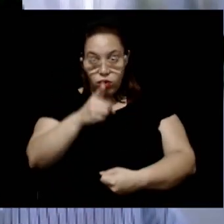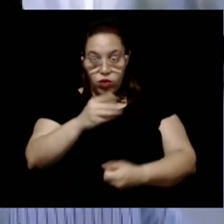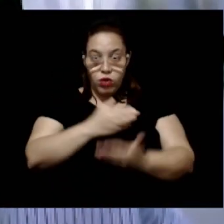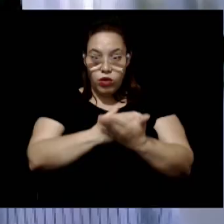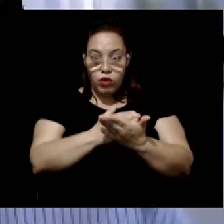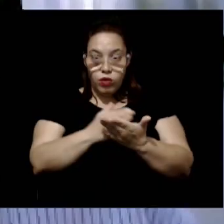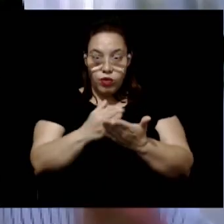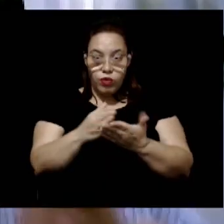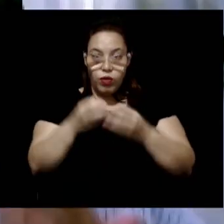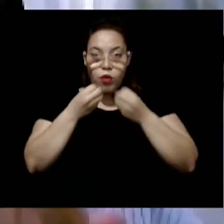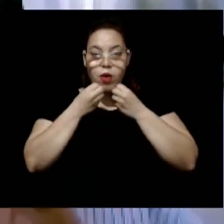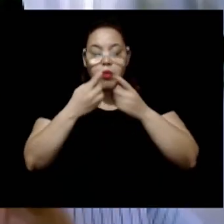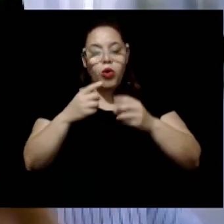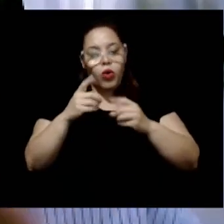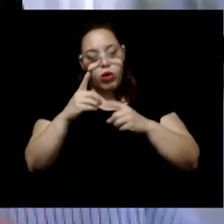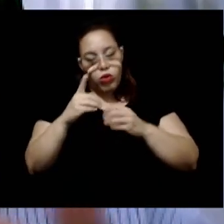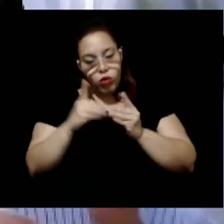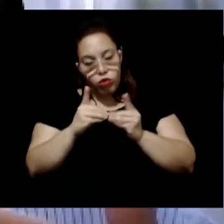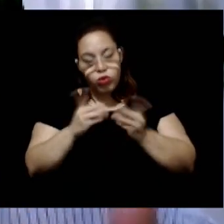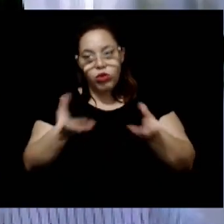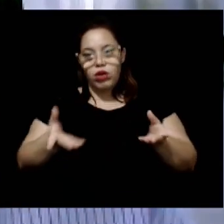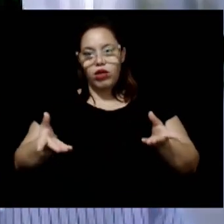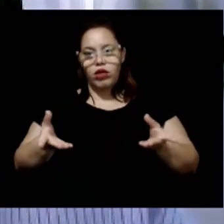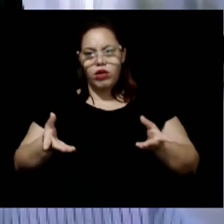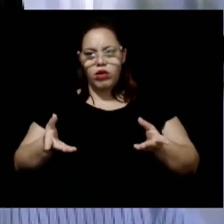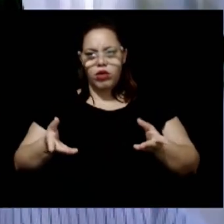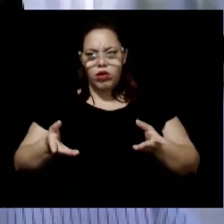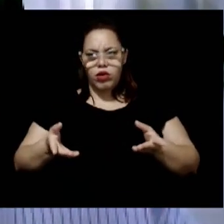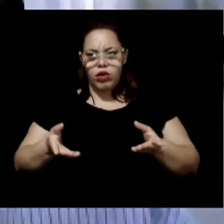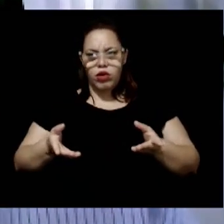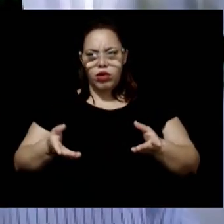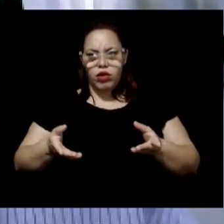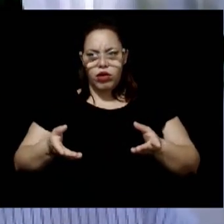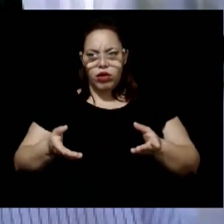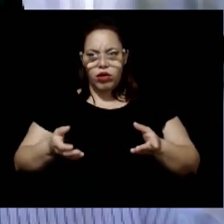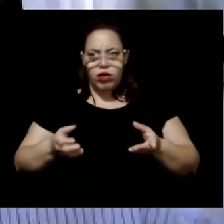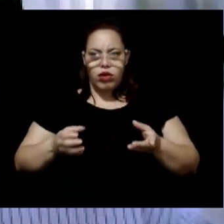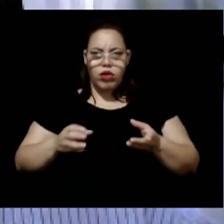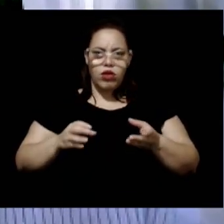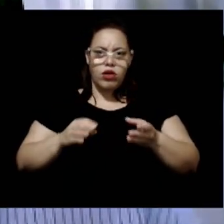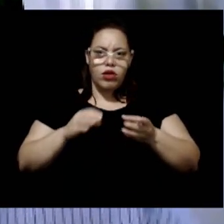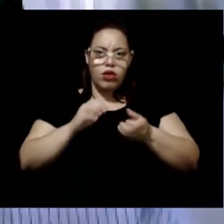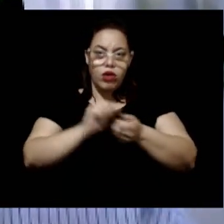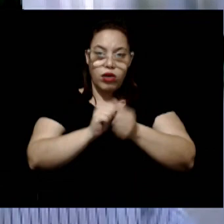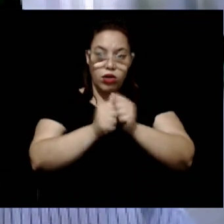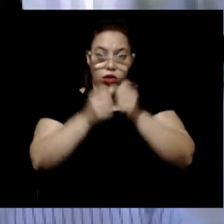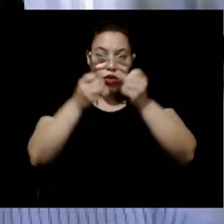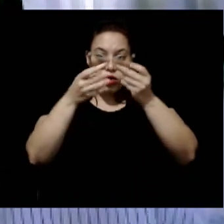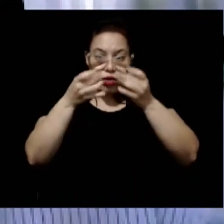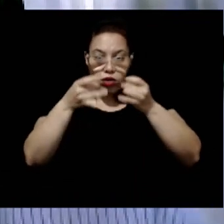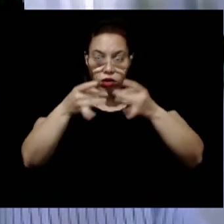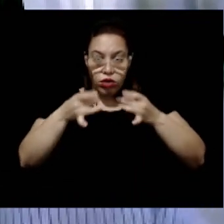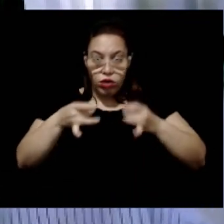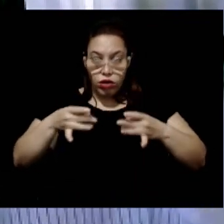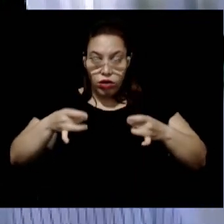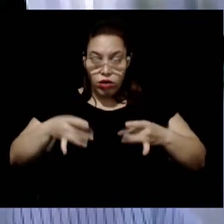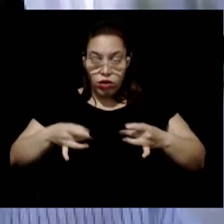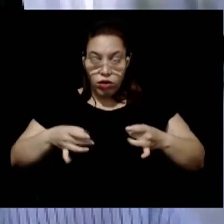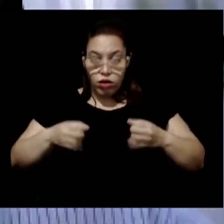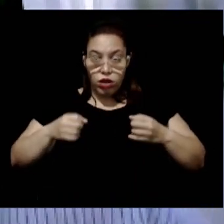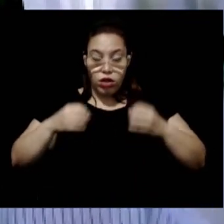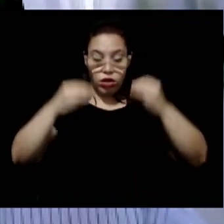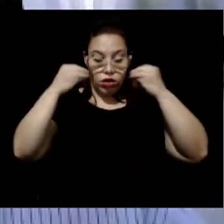consulta, né? Uma história clínica adequada, detalhada, um bom exame físico, aí o médico